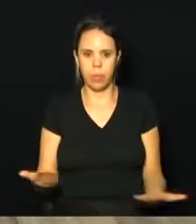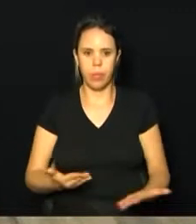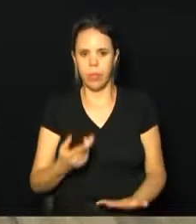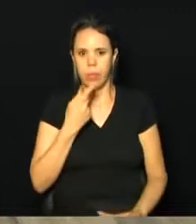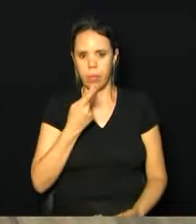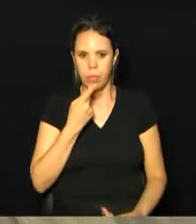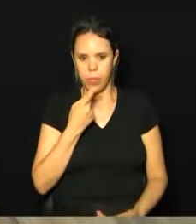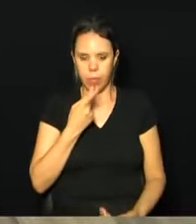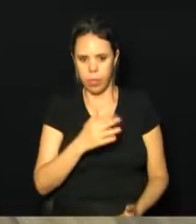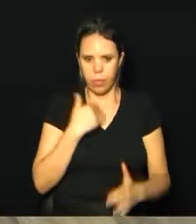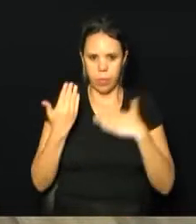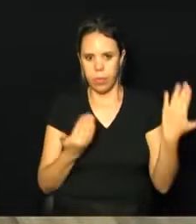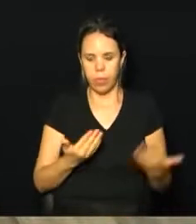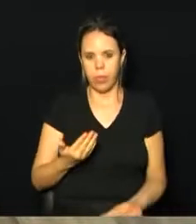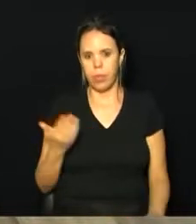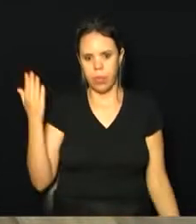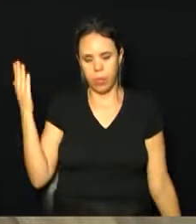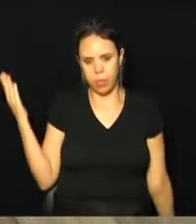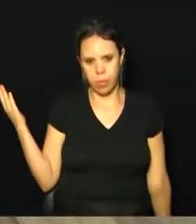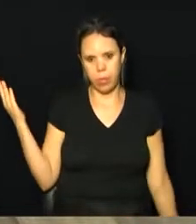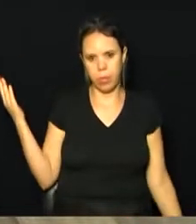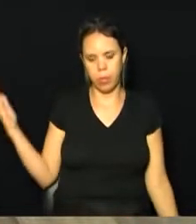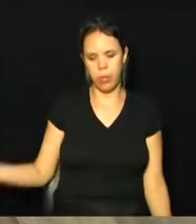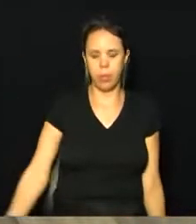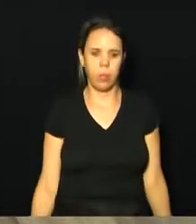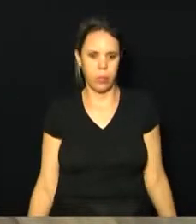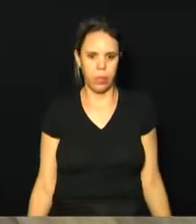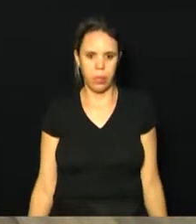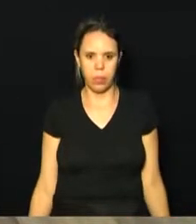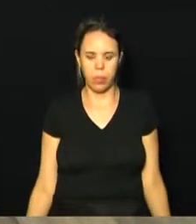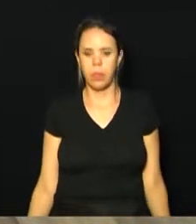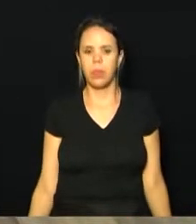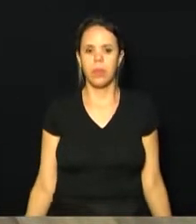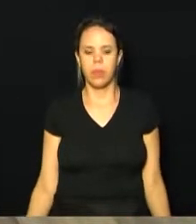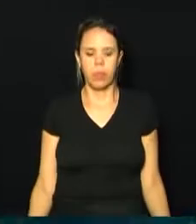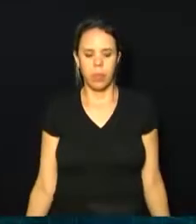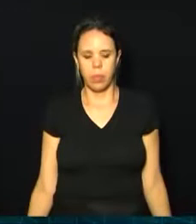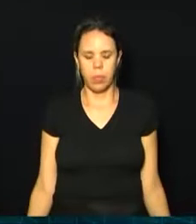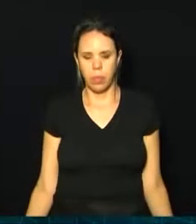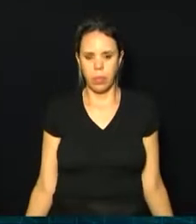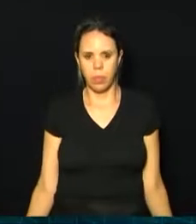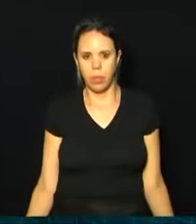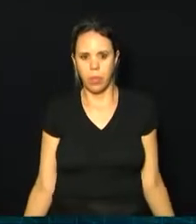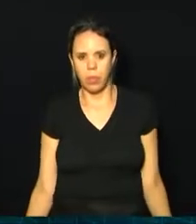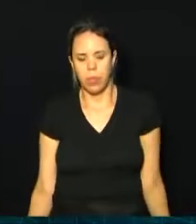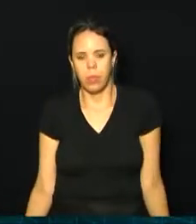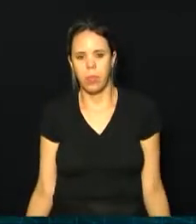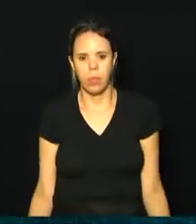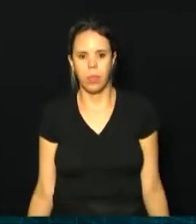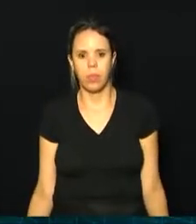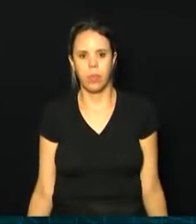falar então das mortes na RMC. São 11.414 confirmadas devido à Covid desde o início